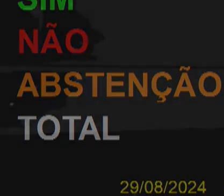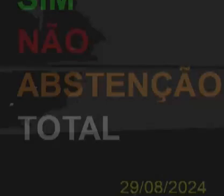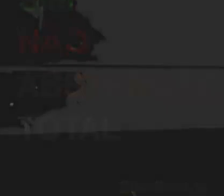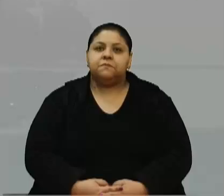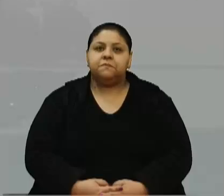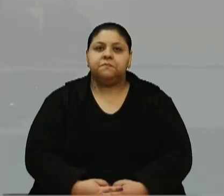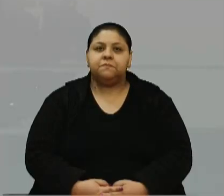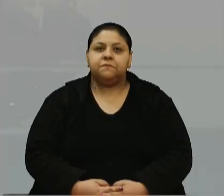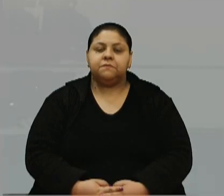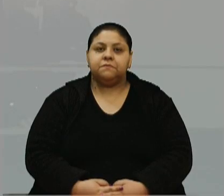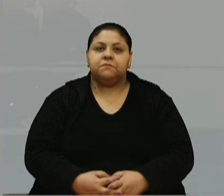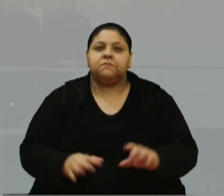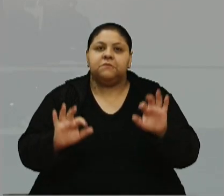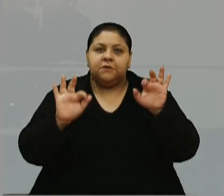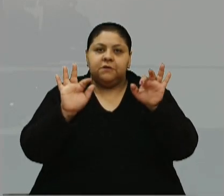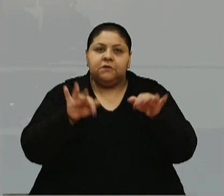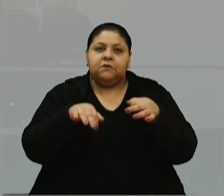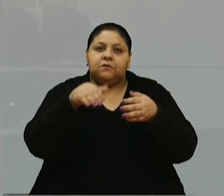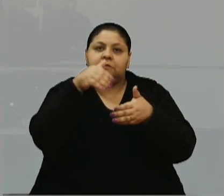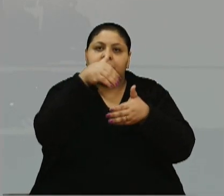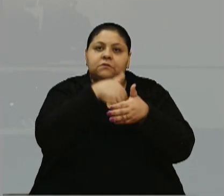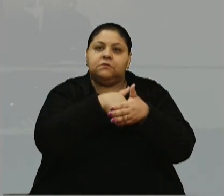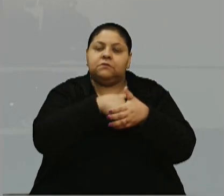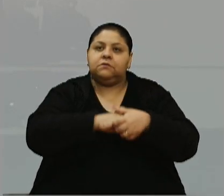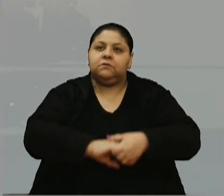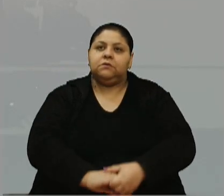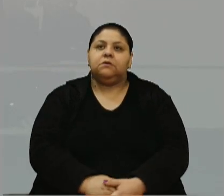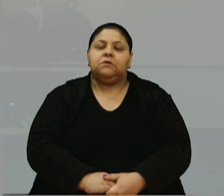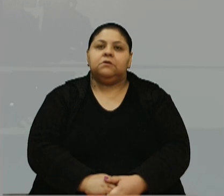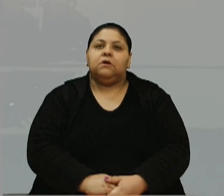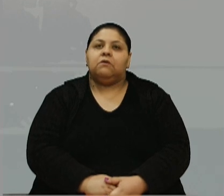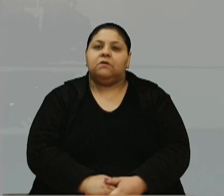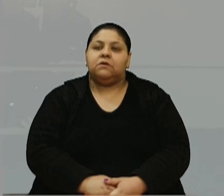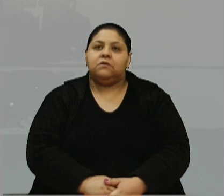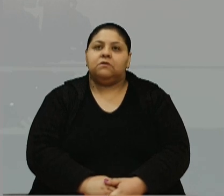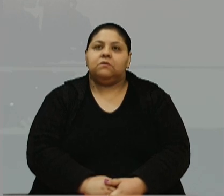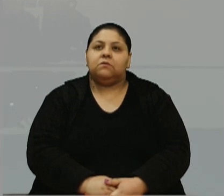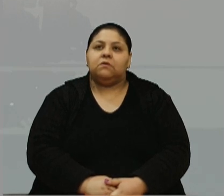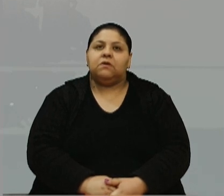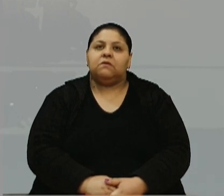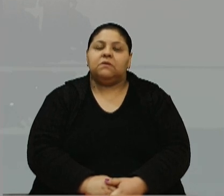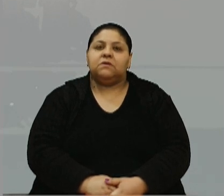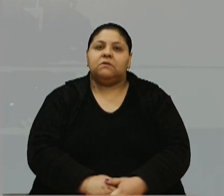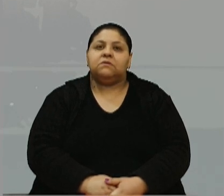Encerrado o registro dos votos. Encerrada a votação.